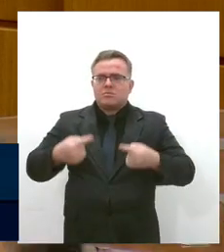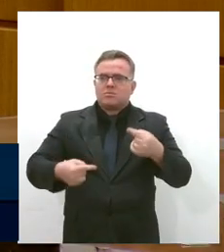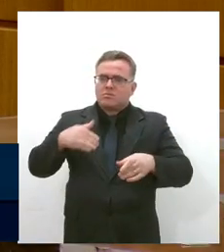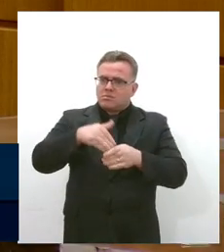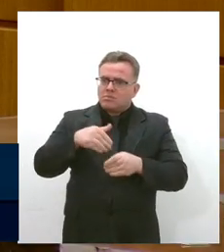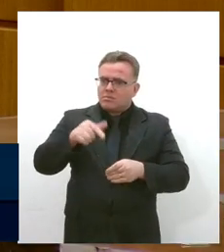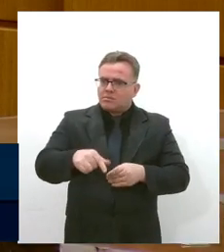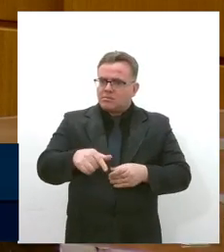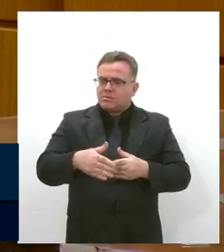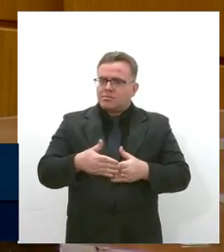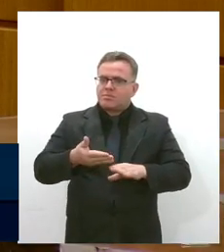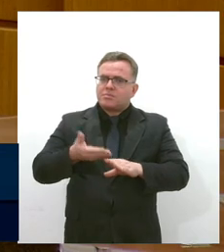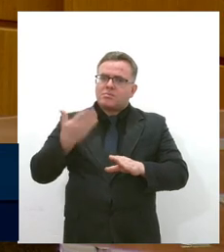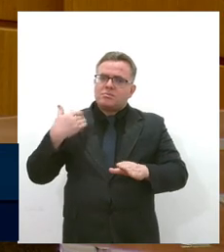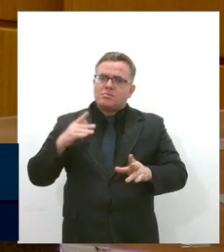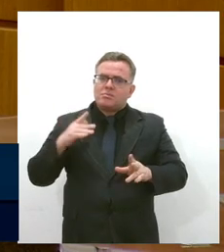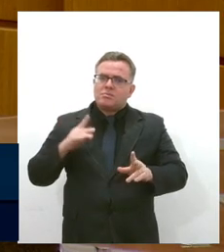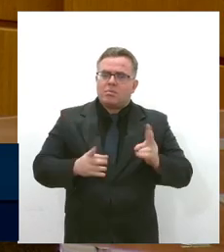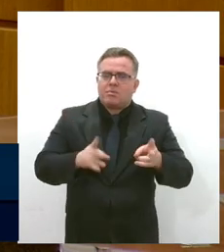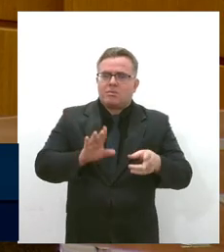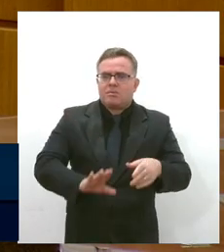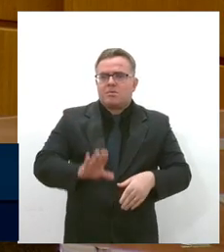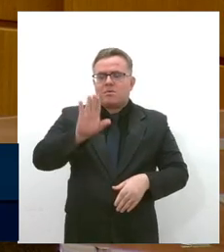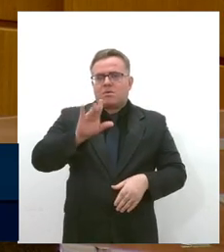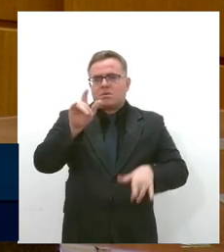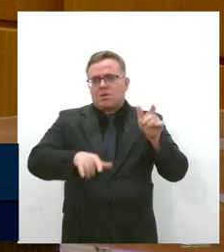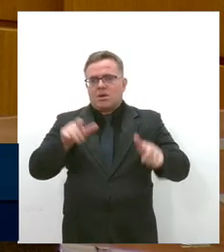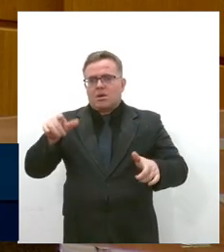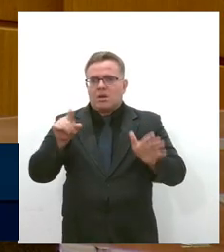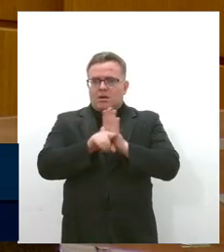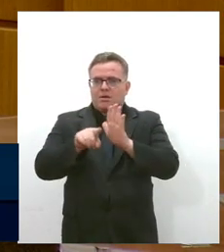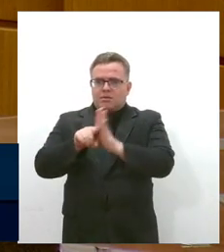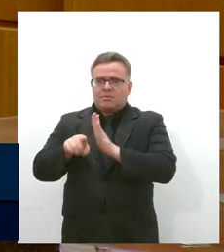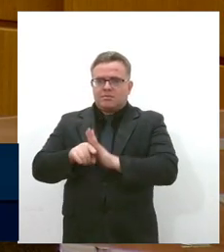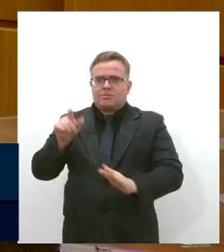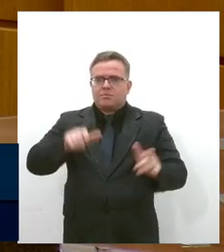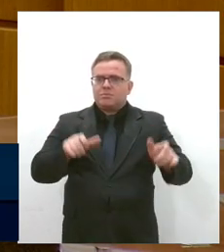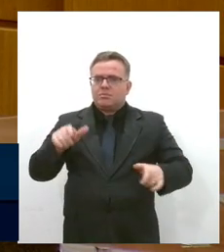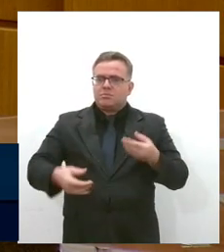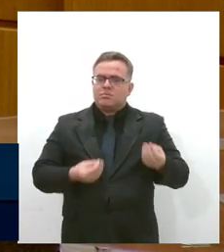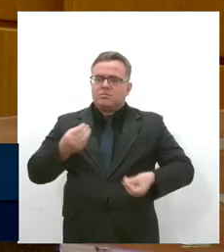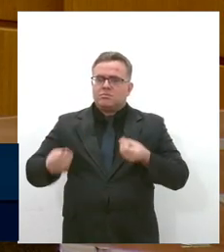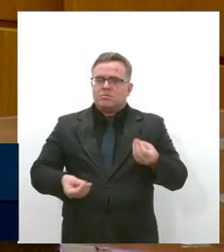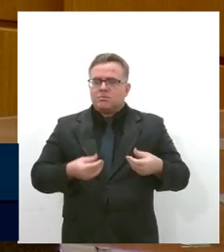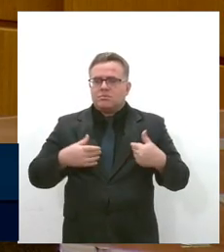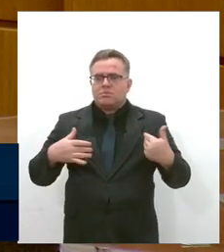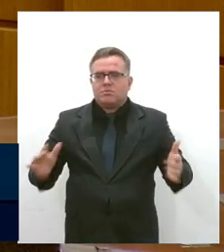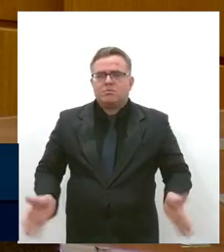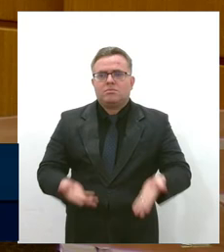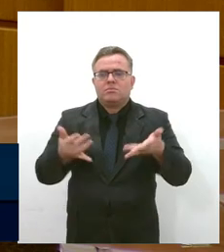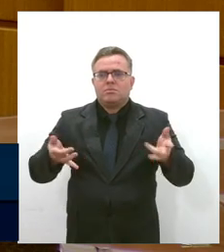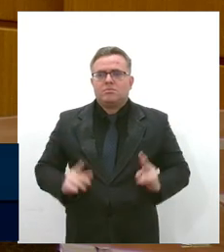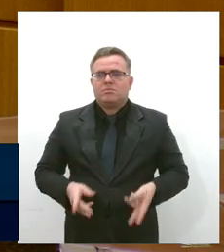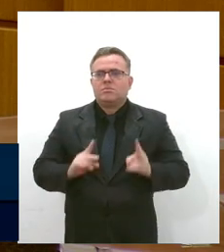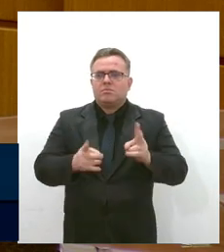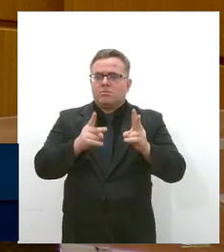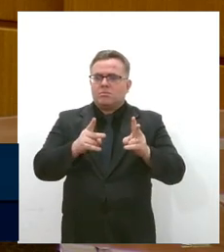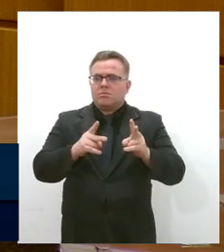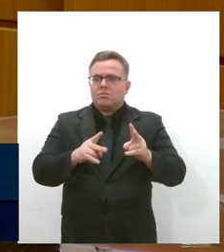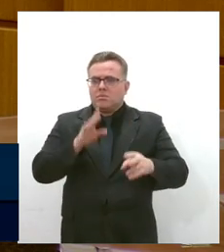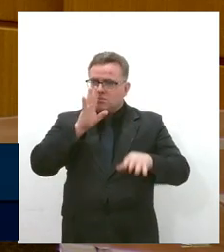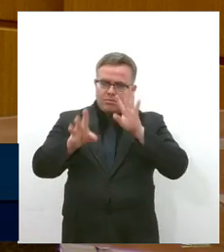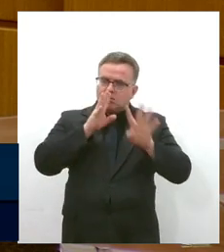os candidatos fazem pergunta entre si. E isso estimula exatamente os ataques. Ora, o